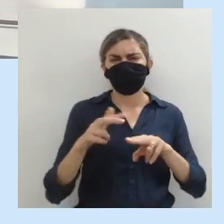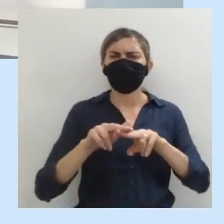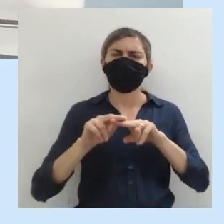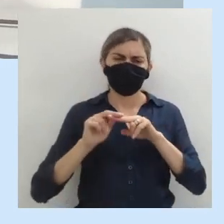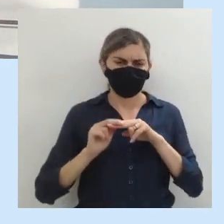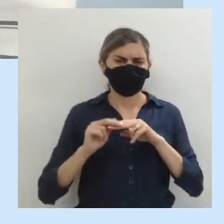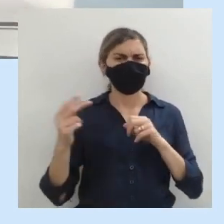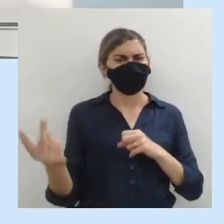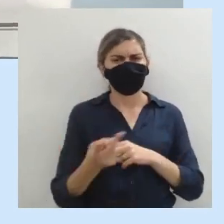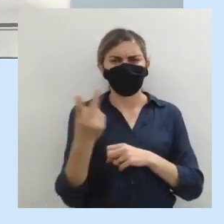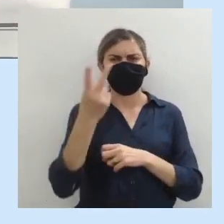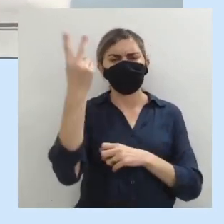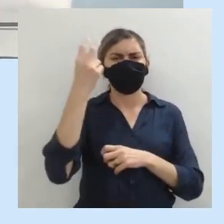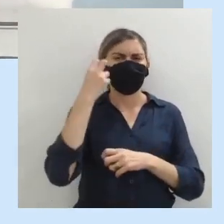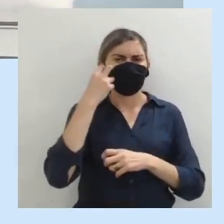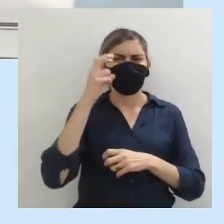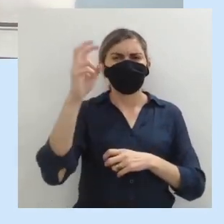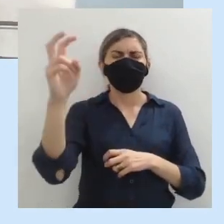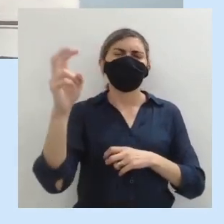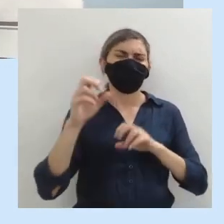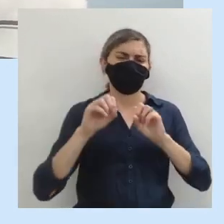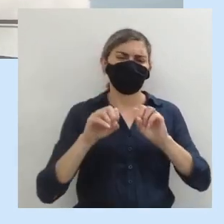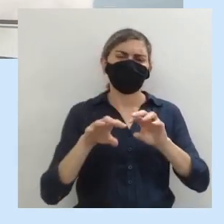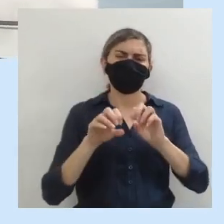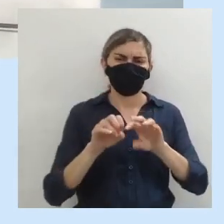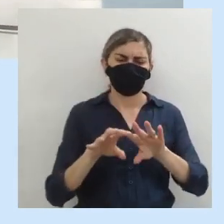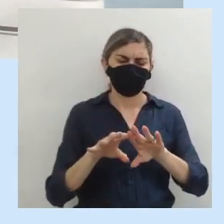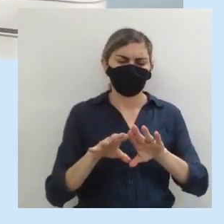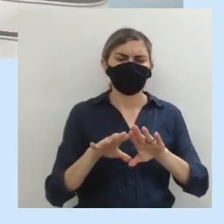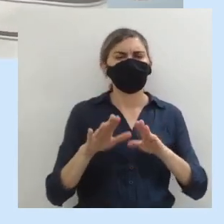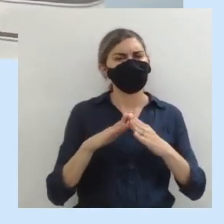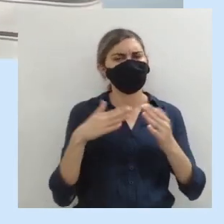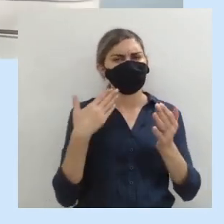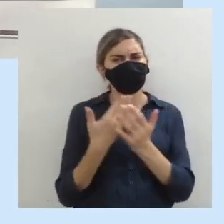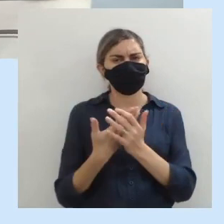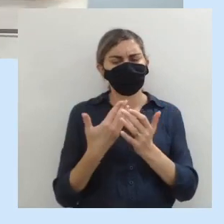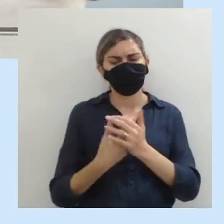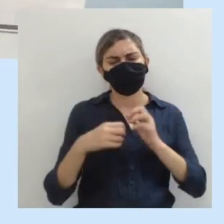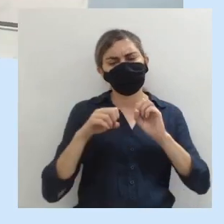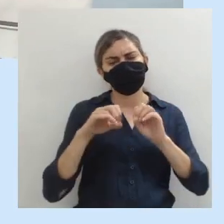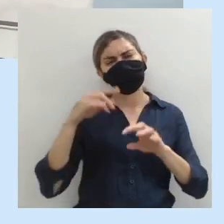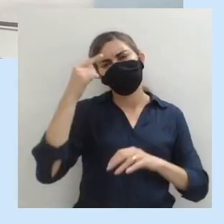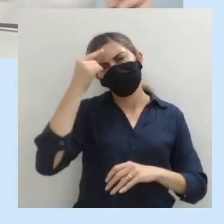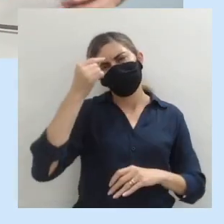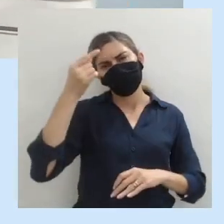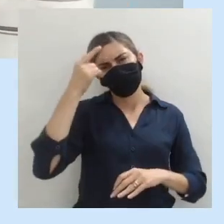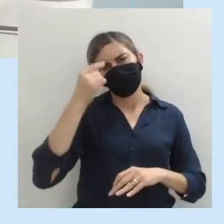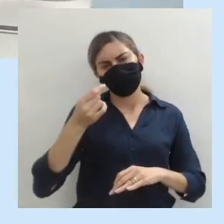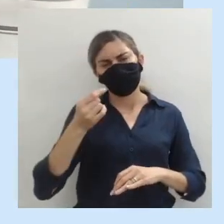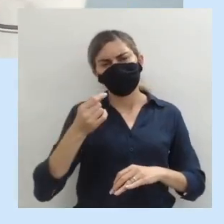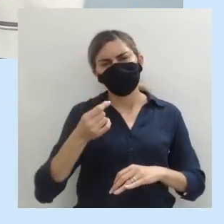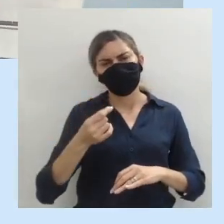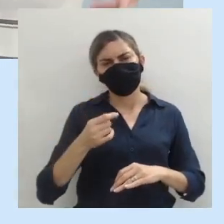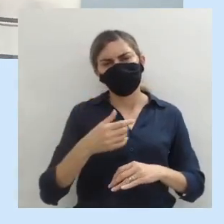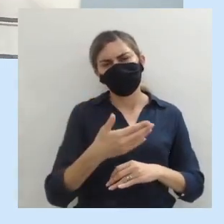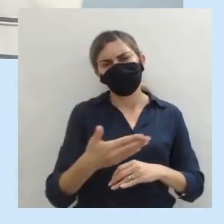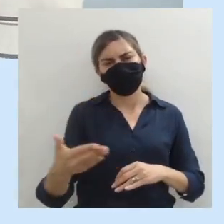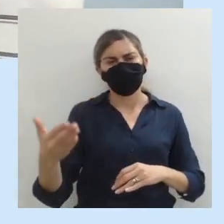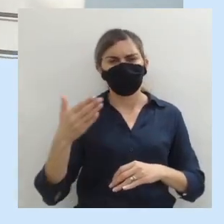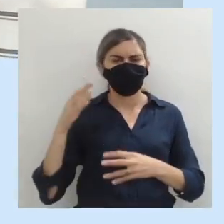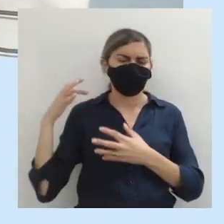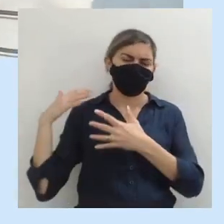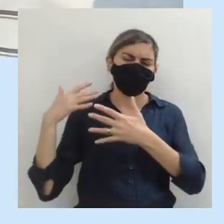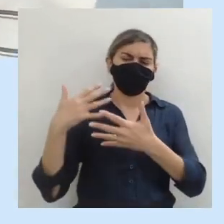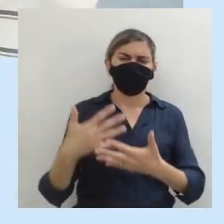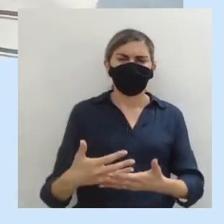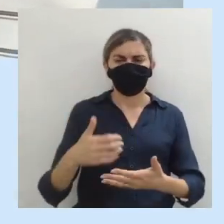da valorização cultural do ensino, olha aí, escolástica, ensino, universidade, escola. Além do resgate